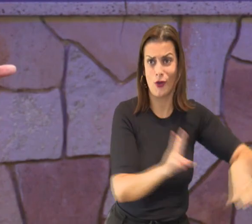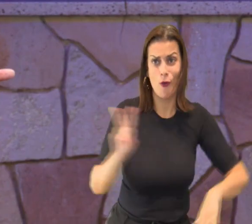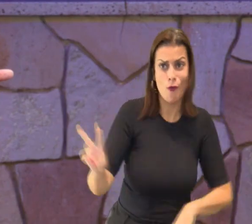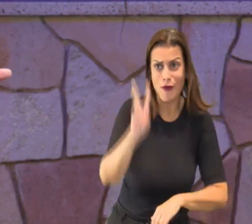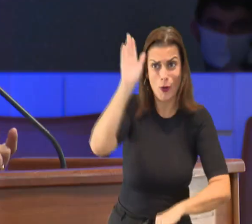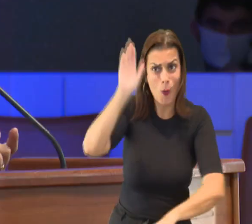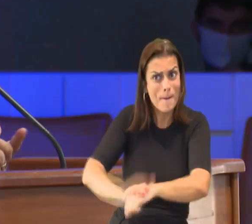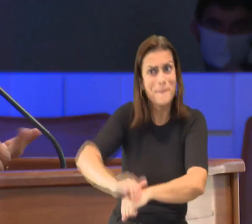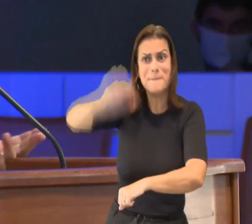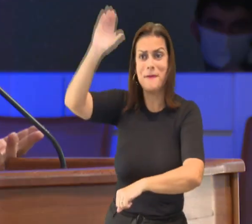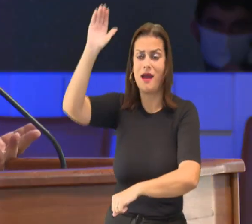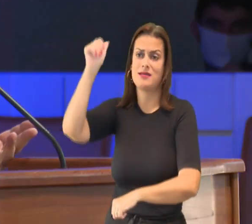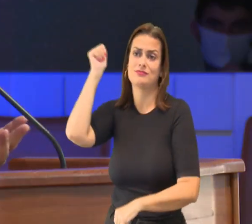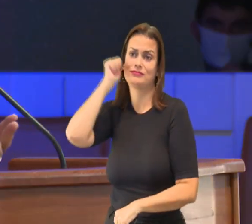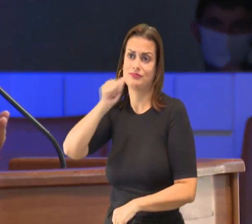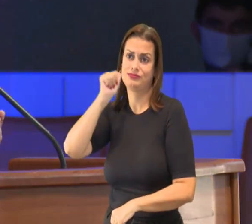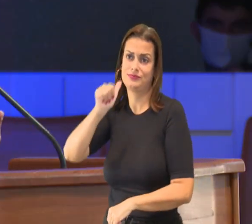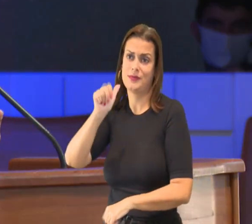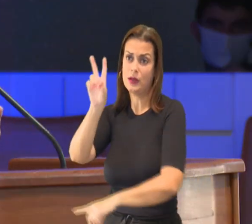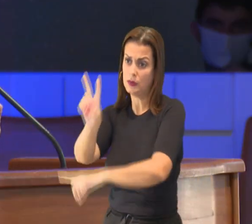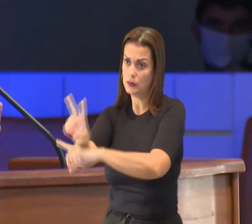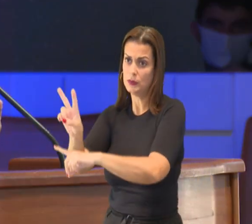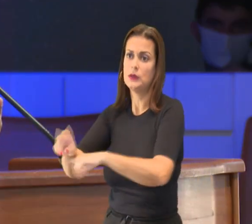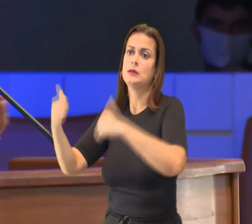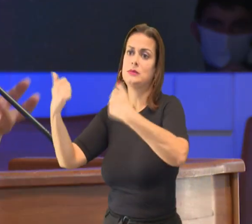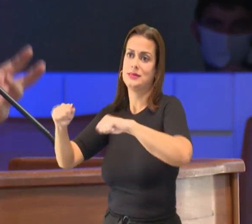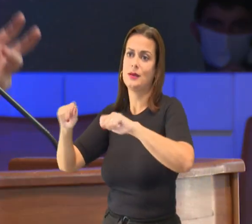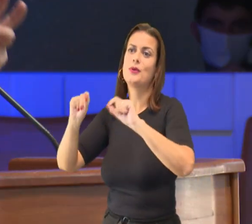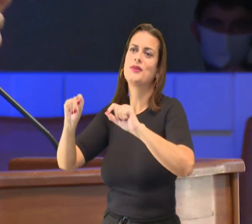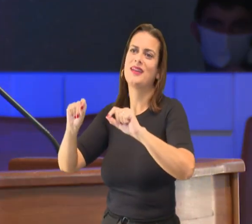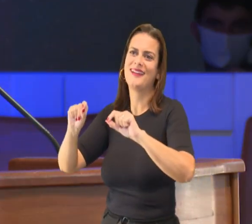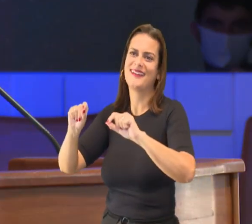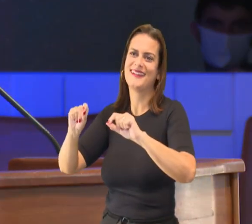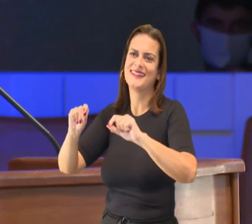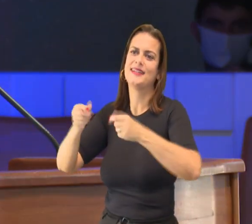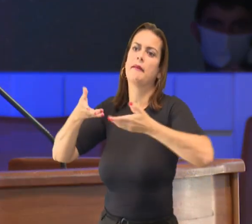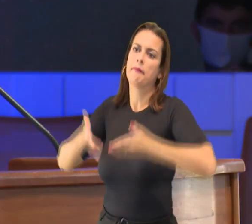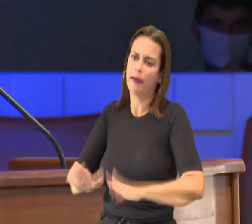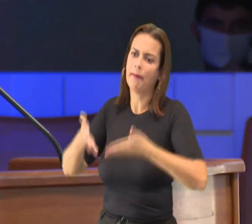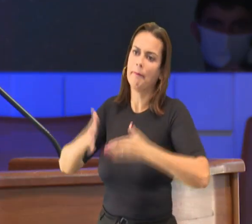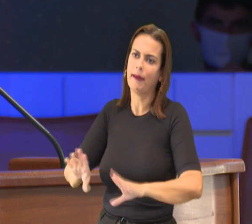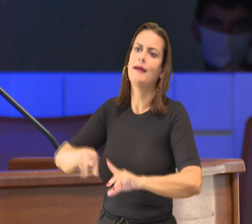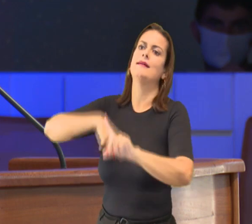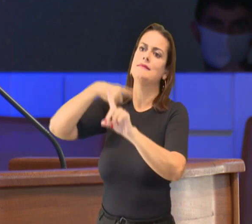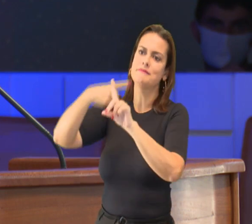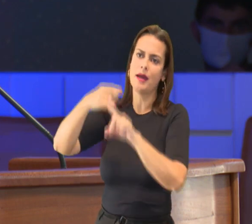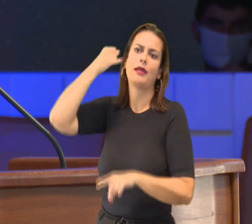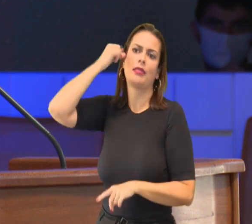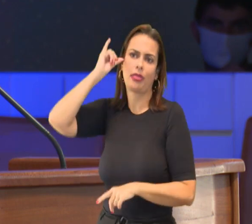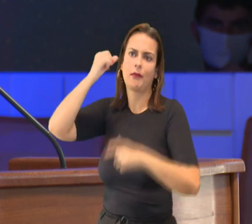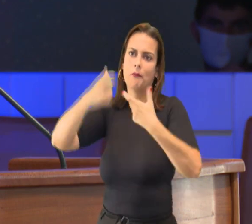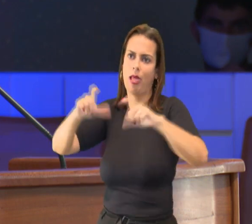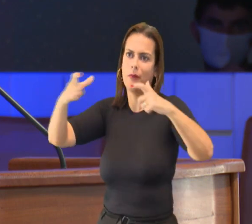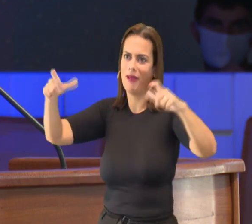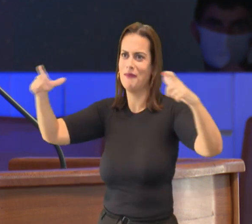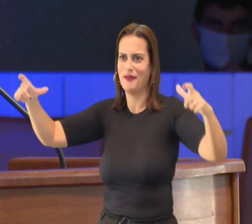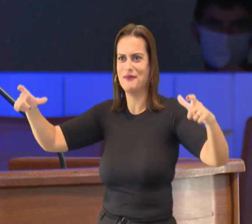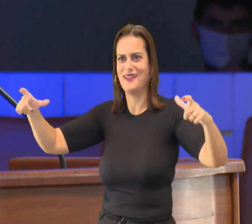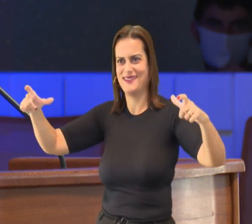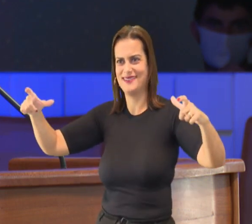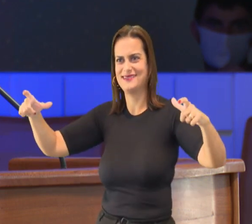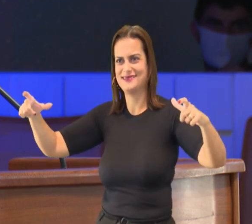da fêmea para ser preservada. A sabedoria de Deus. Por quê? Porque isso é muito comum nos